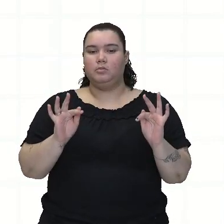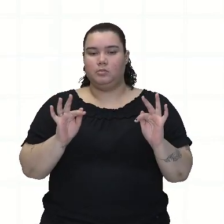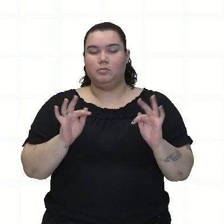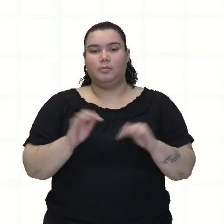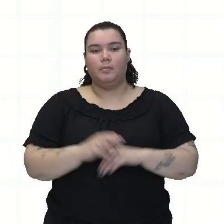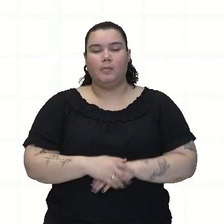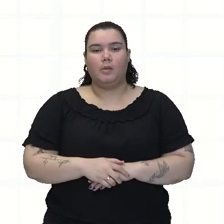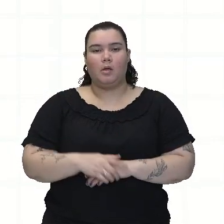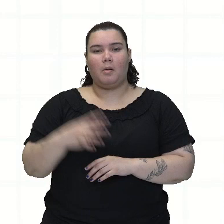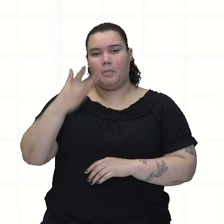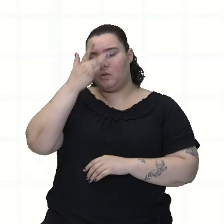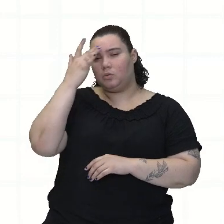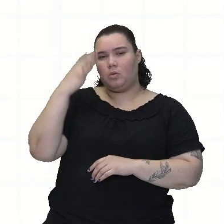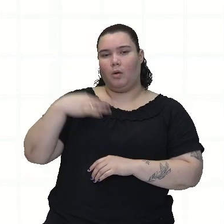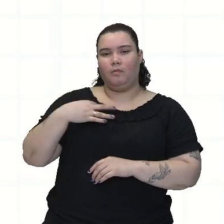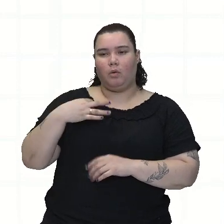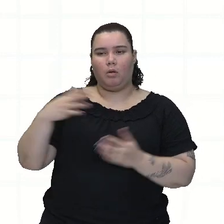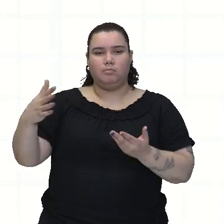recolheram o quê?